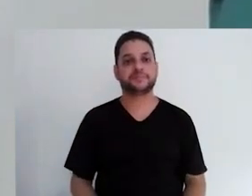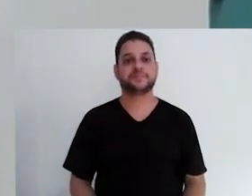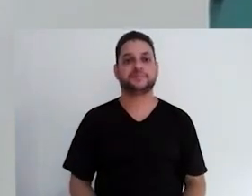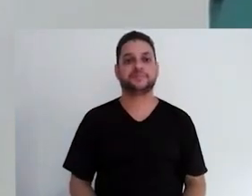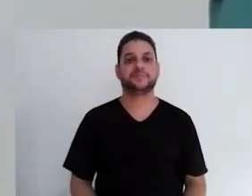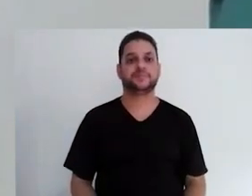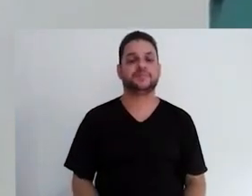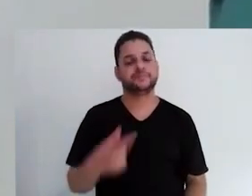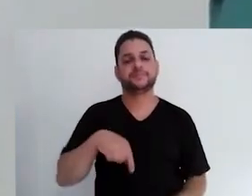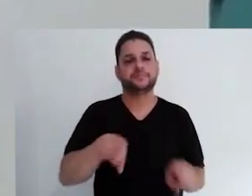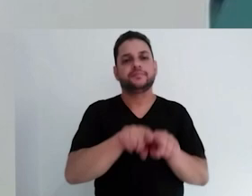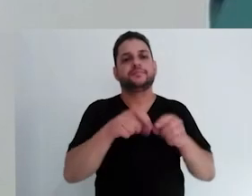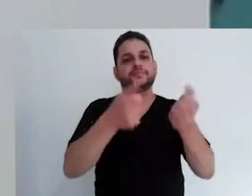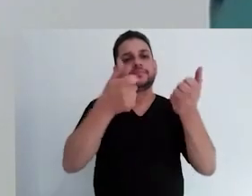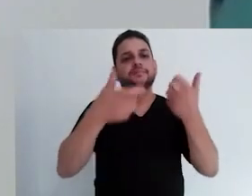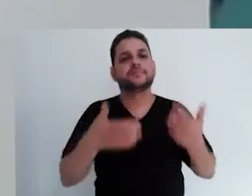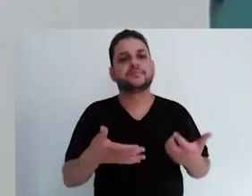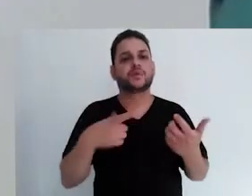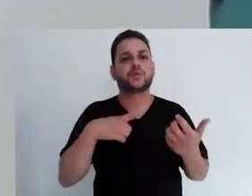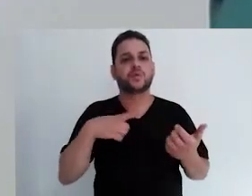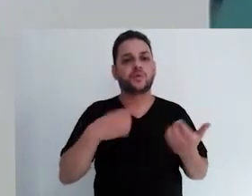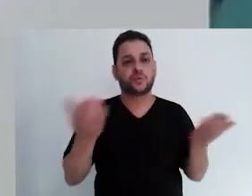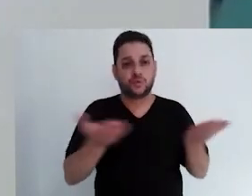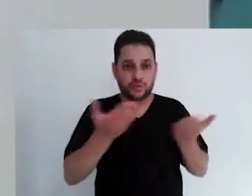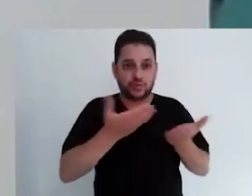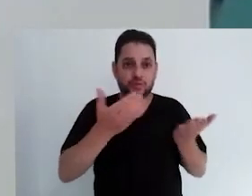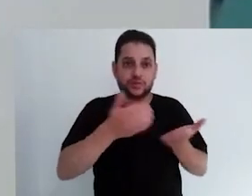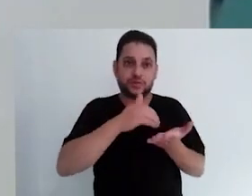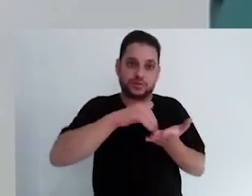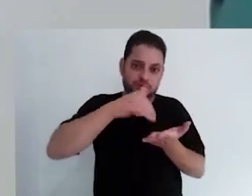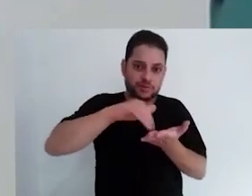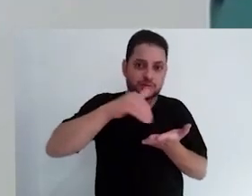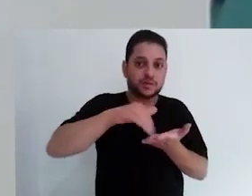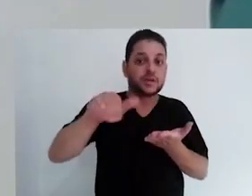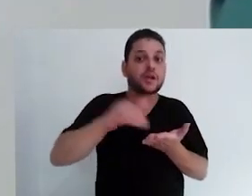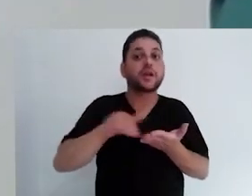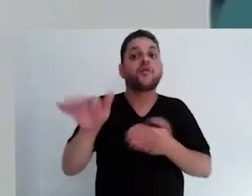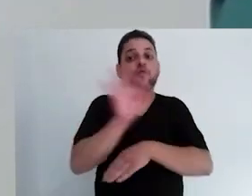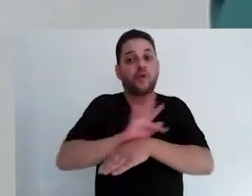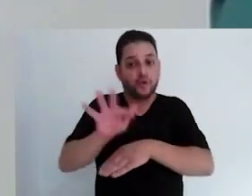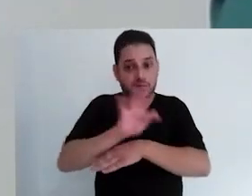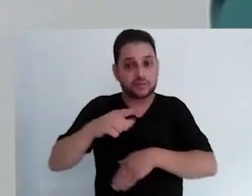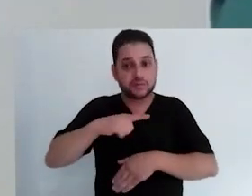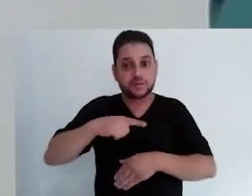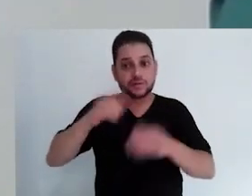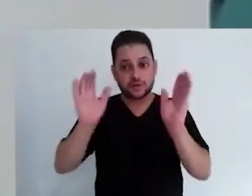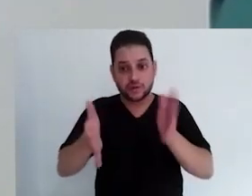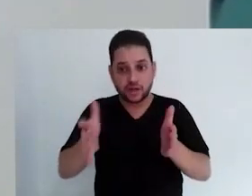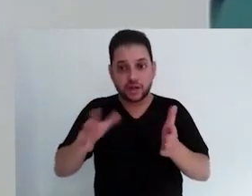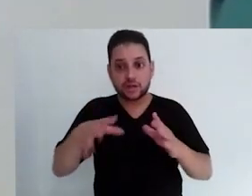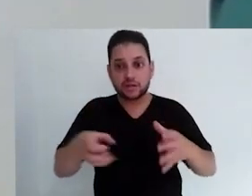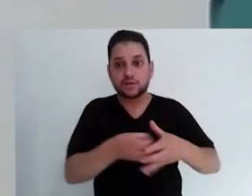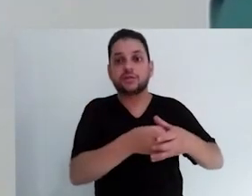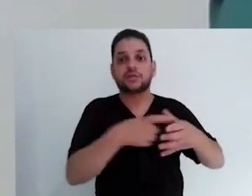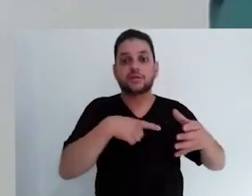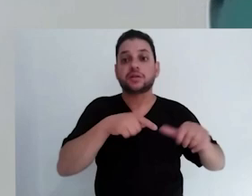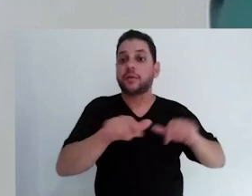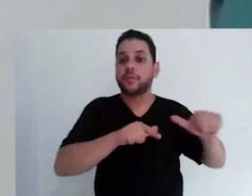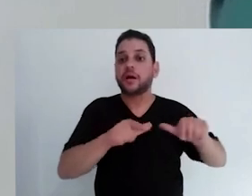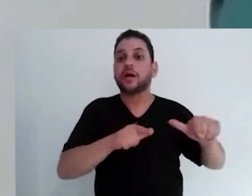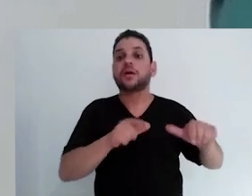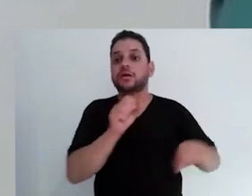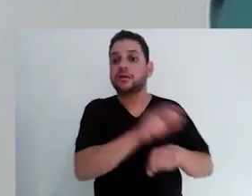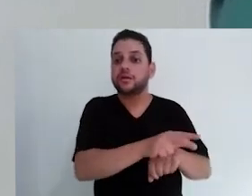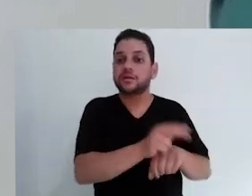Como eu disse, hoje a secretaria ela já existe formalmente, já existem servidores lotados no núcleo, embora os juízes, à exceção